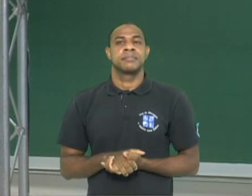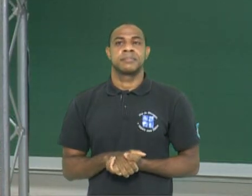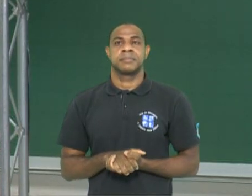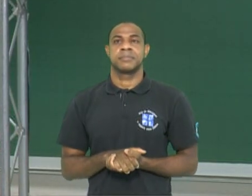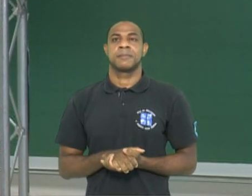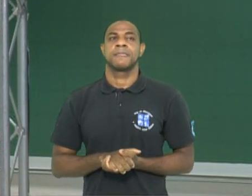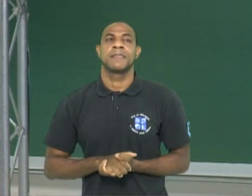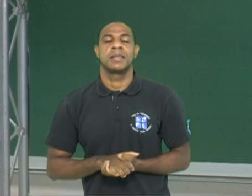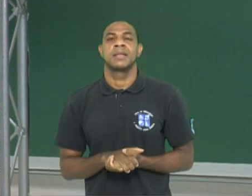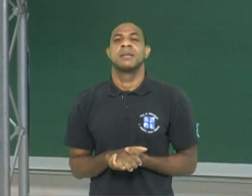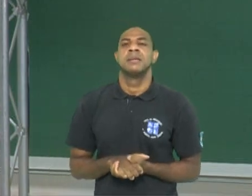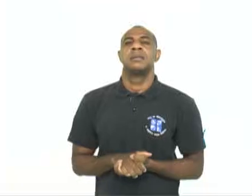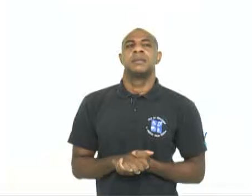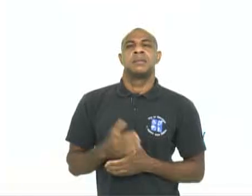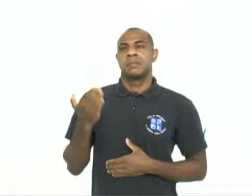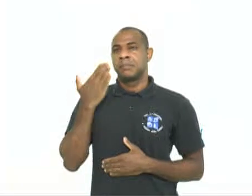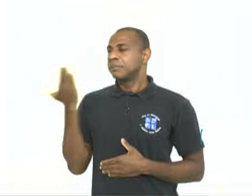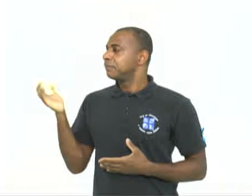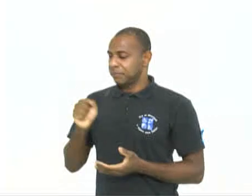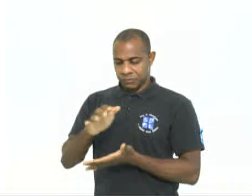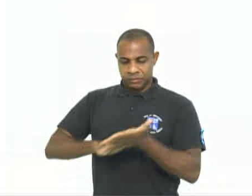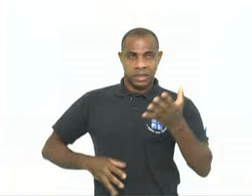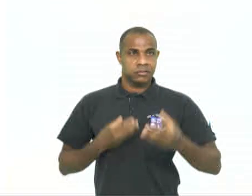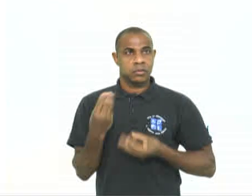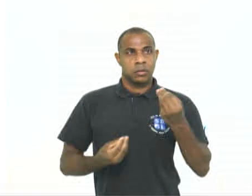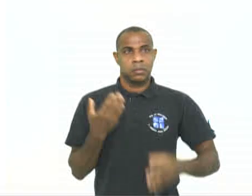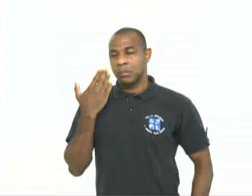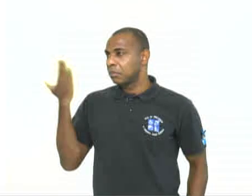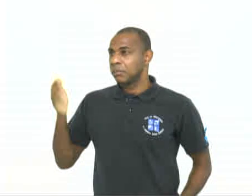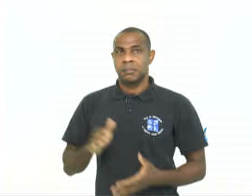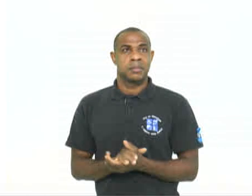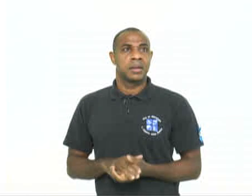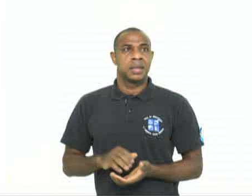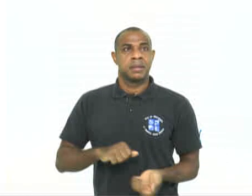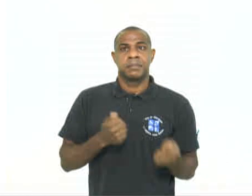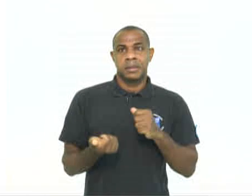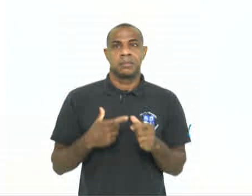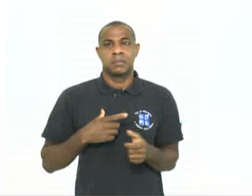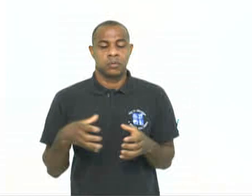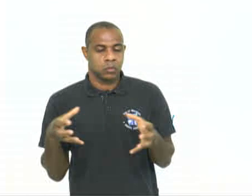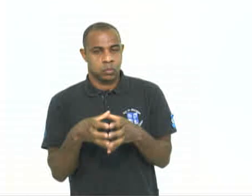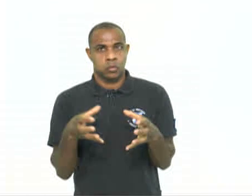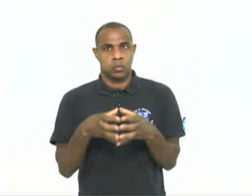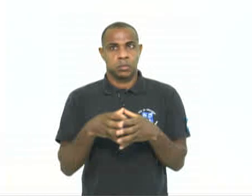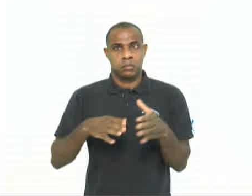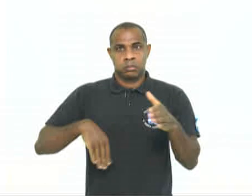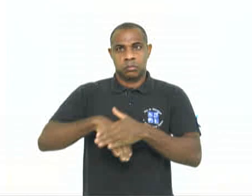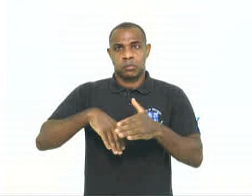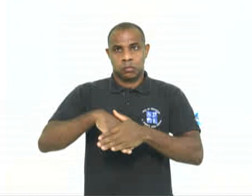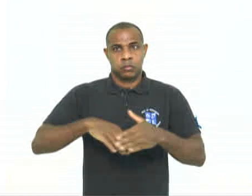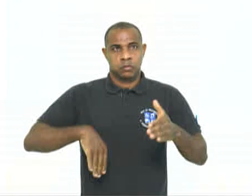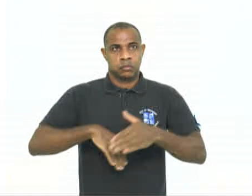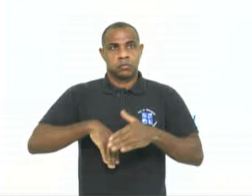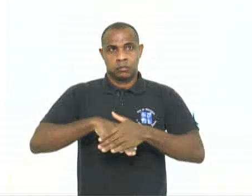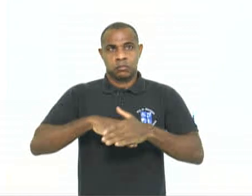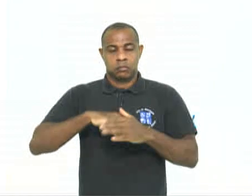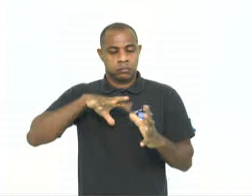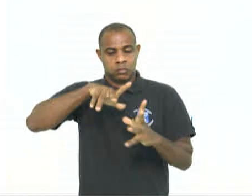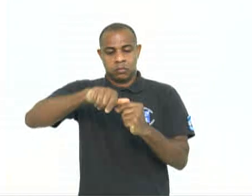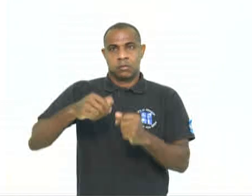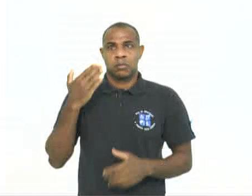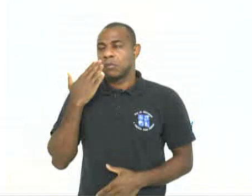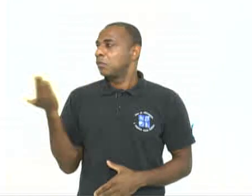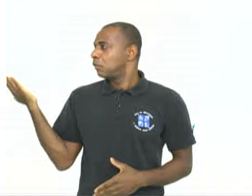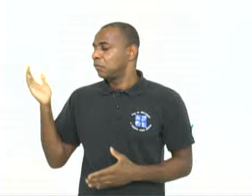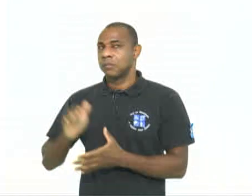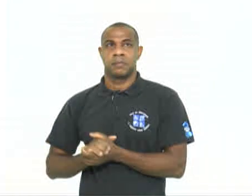ali. Exercício, gente. A adaptação dos integrantes da seleção brasileira de futebol à altitude de La Paz foi